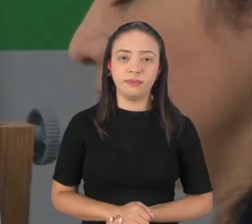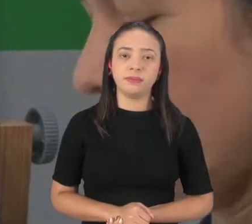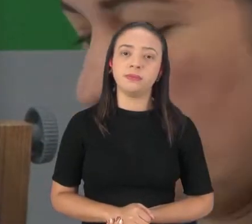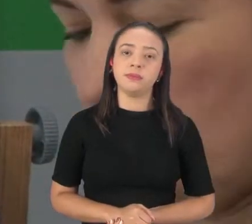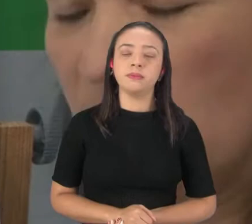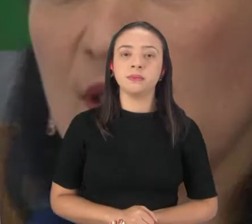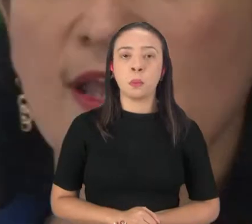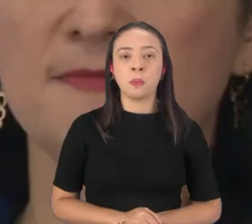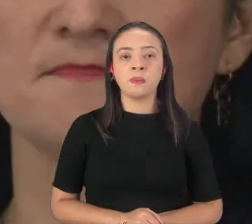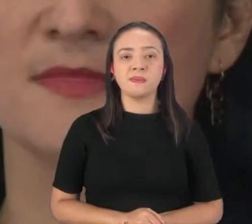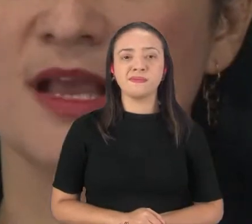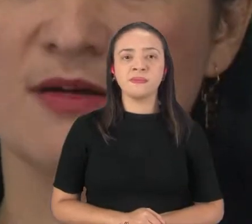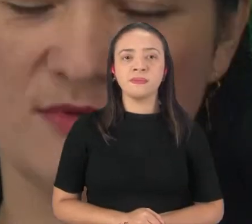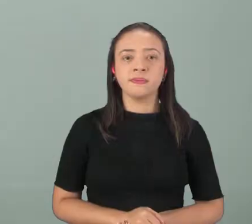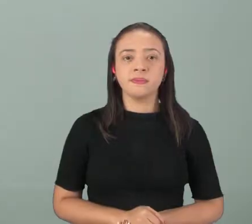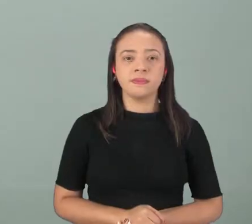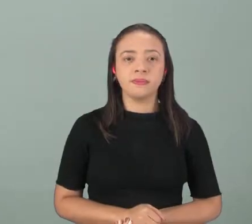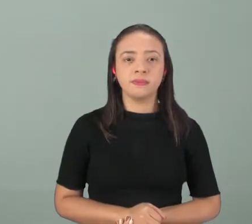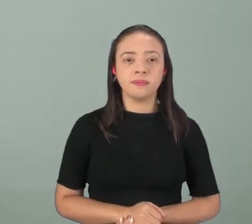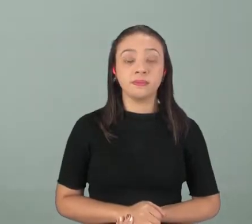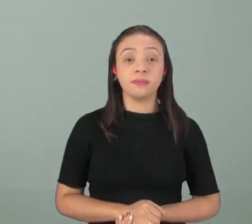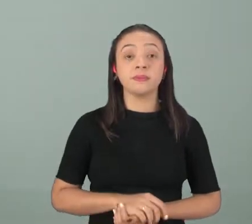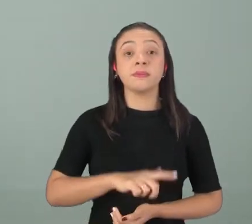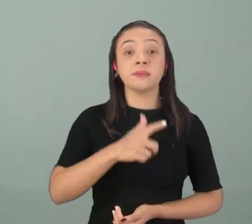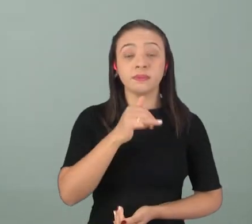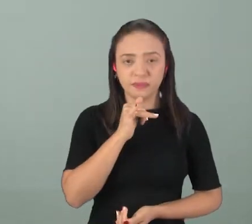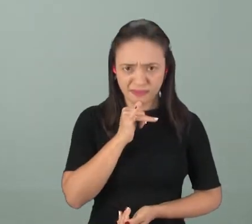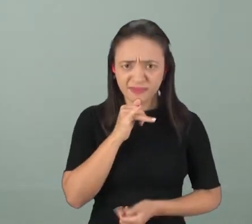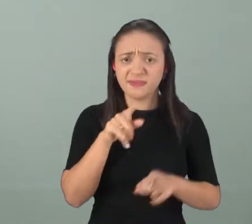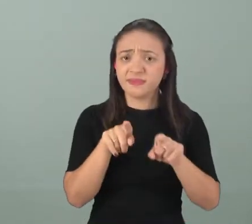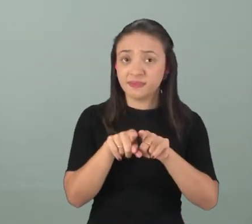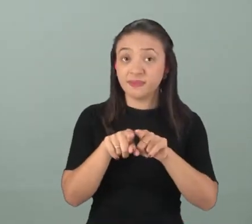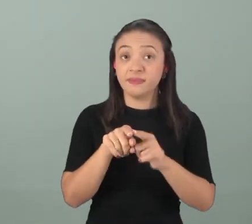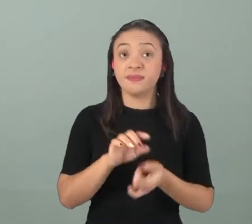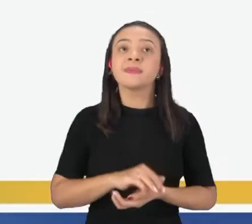Travessão. Ok? Vamos aí para o próximo.